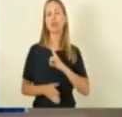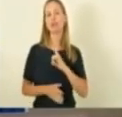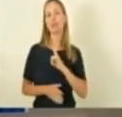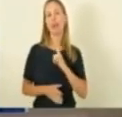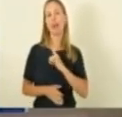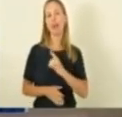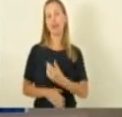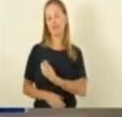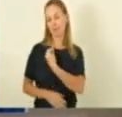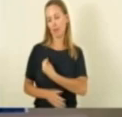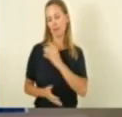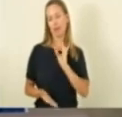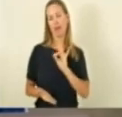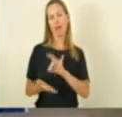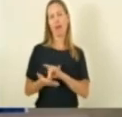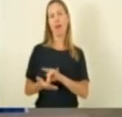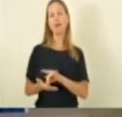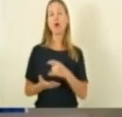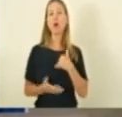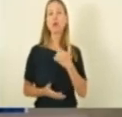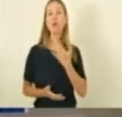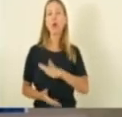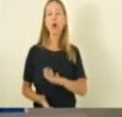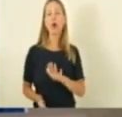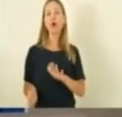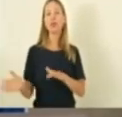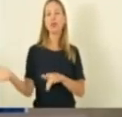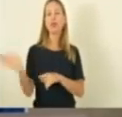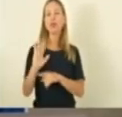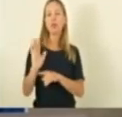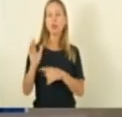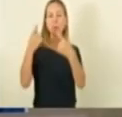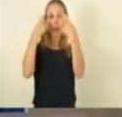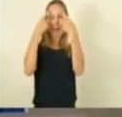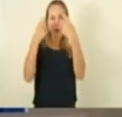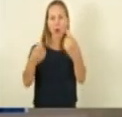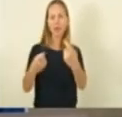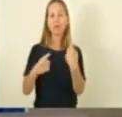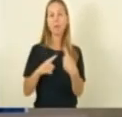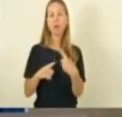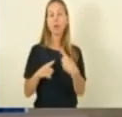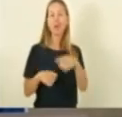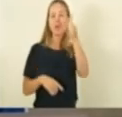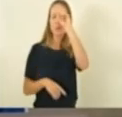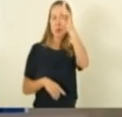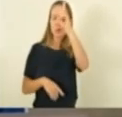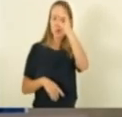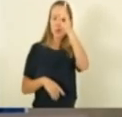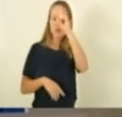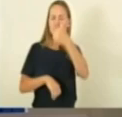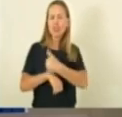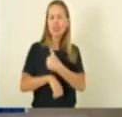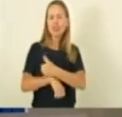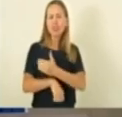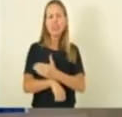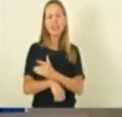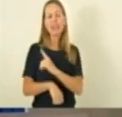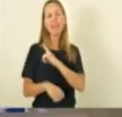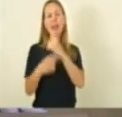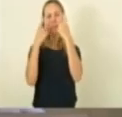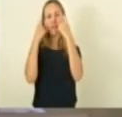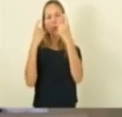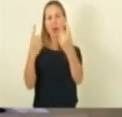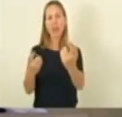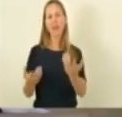dia. Eu não gosto de filmes violentos, porque a gente precisa lidar com coisas violentas o tempo inteiro. Então, às vezes,